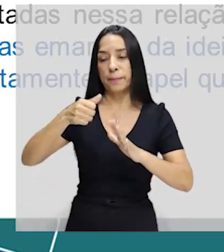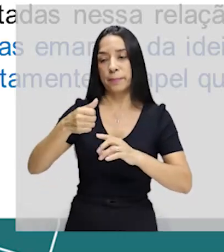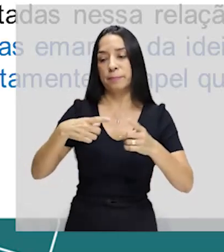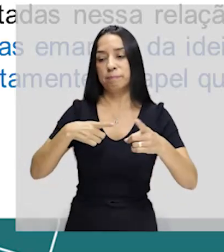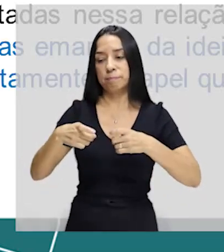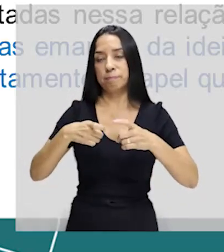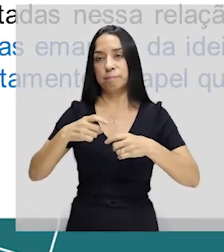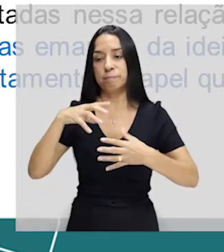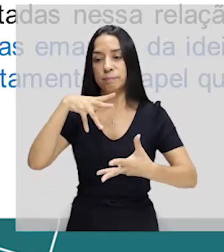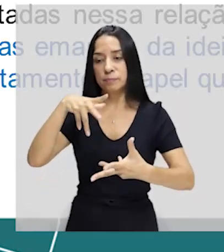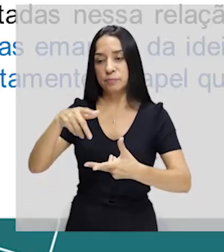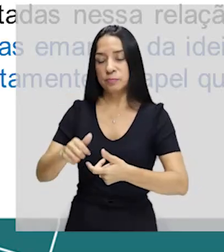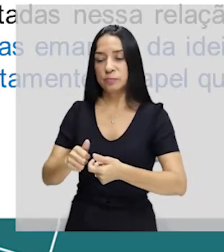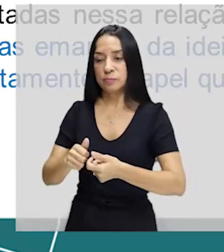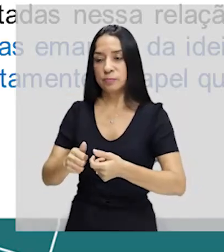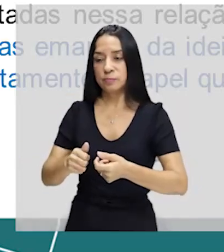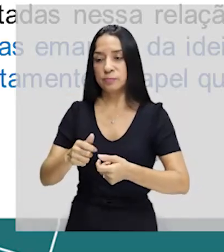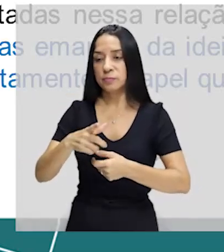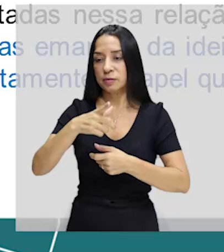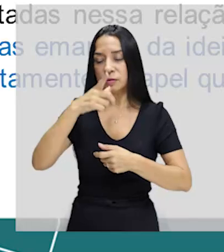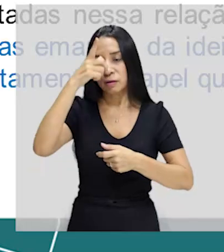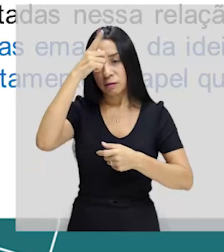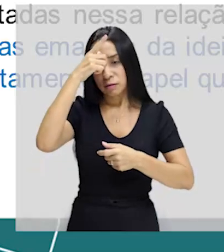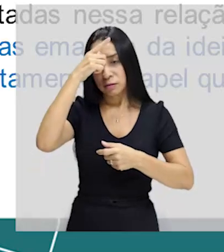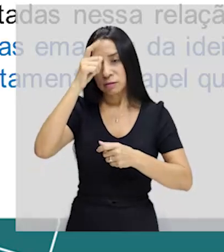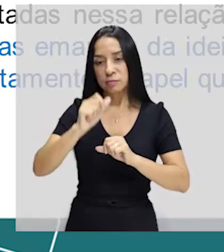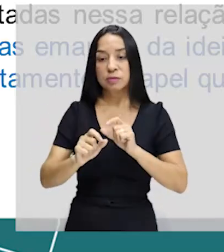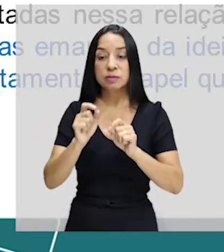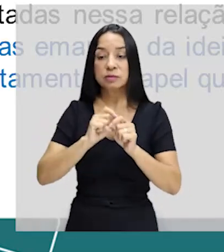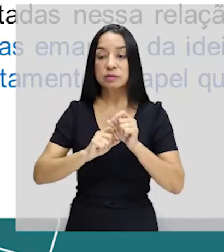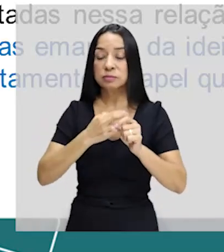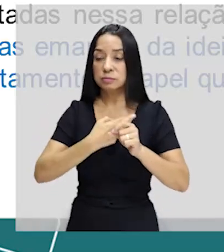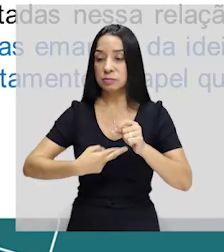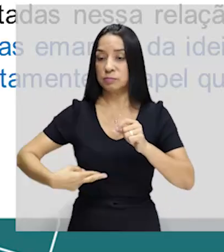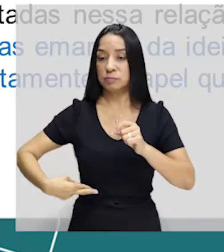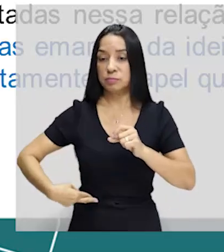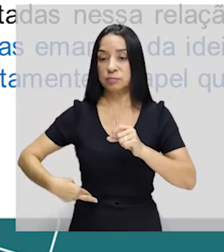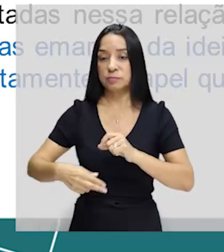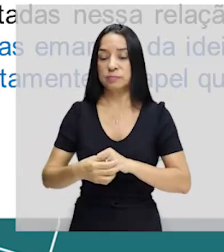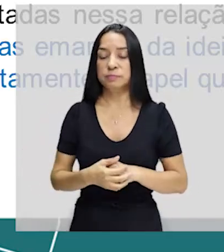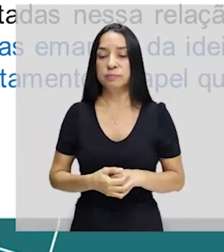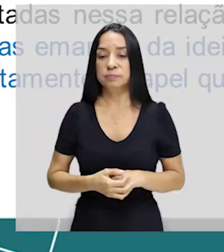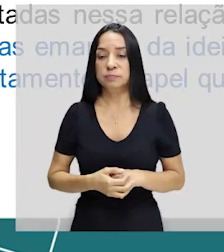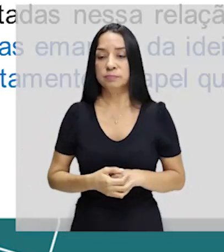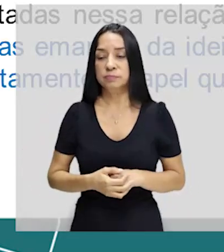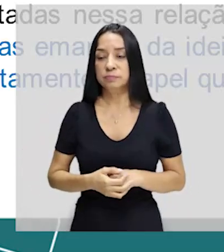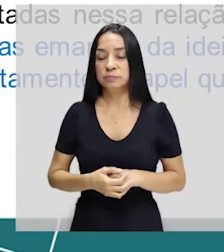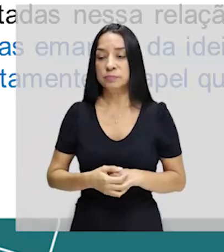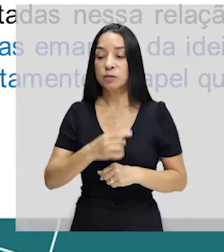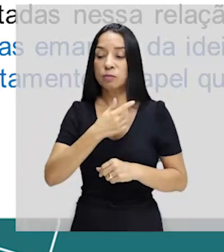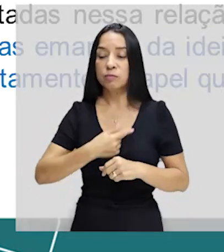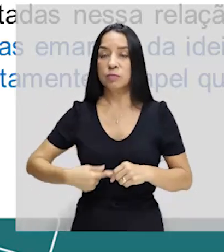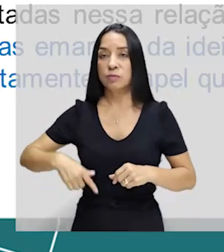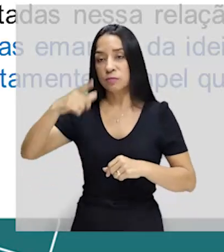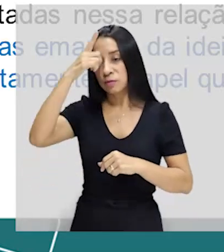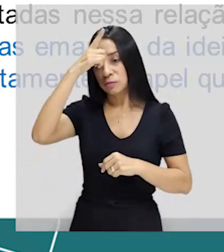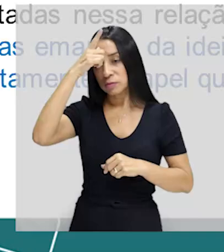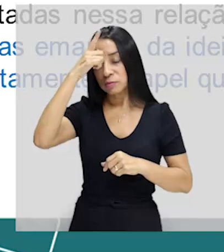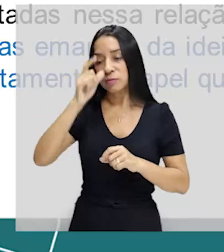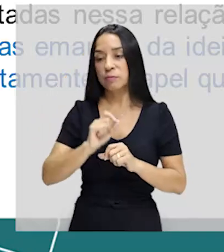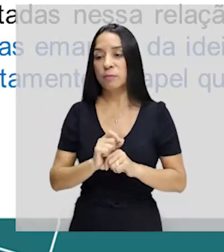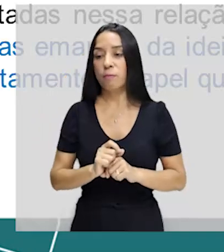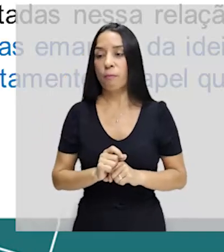republicana, a Alemanha da República de Weimar, na verdade, a Alemanha, o governo alemão, o governo